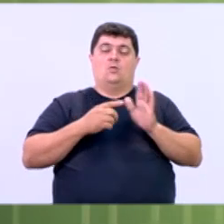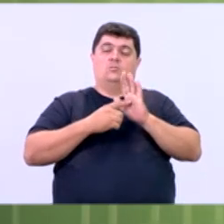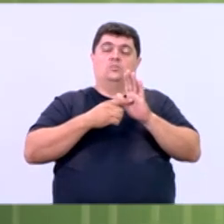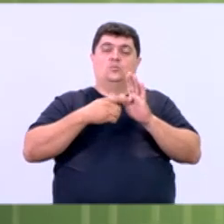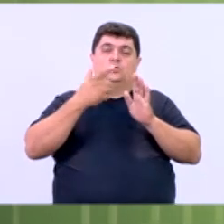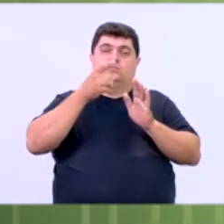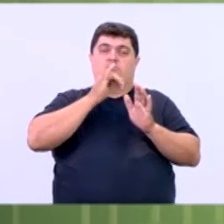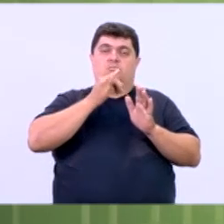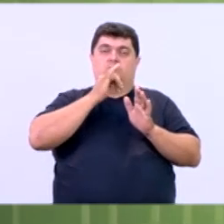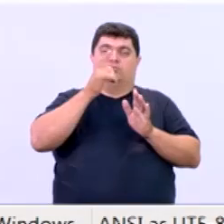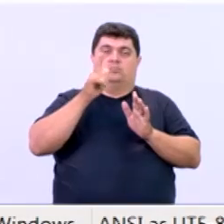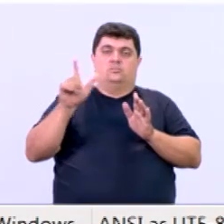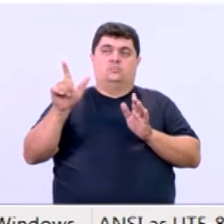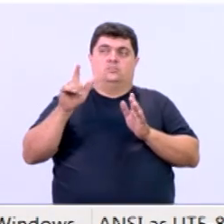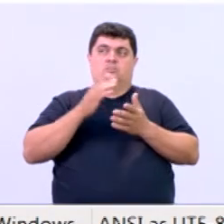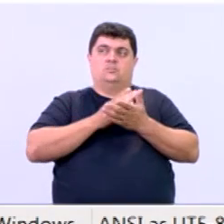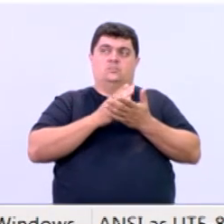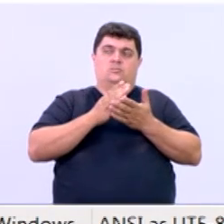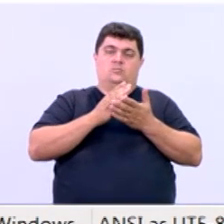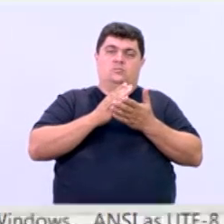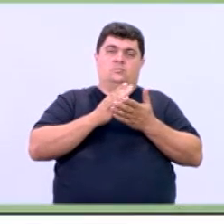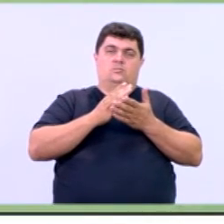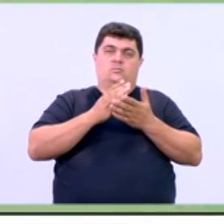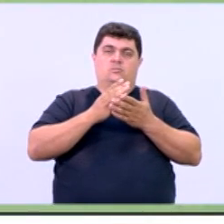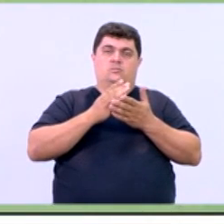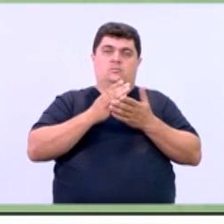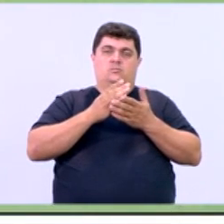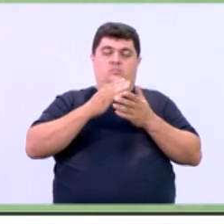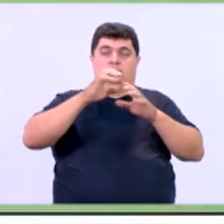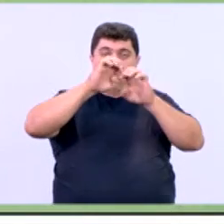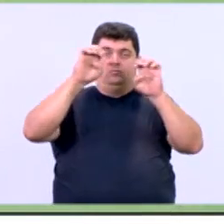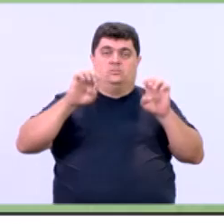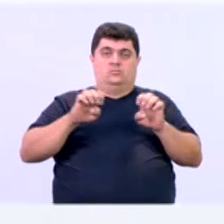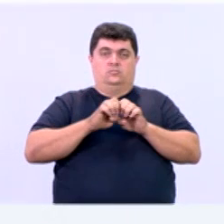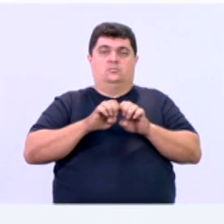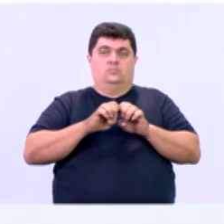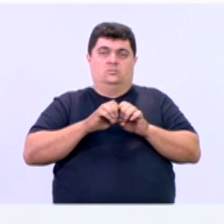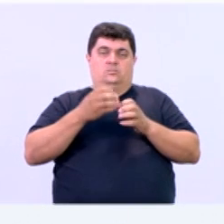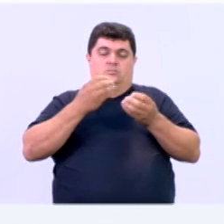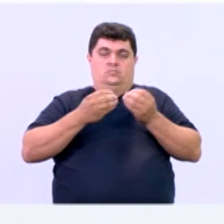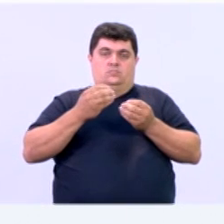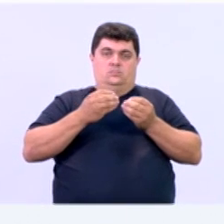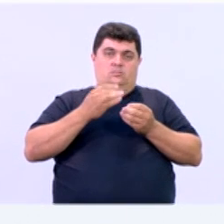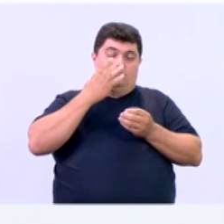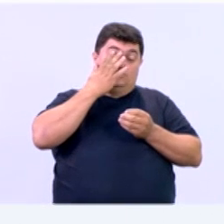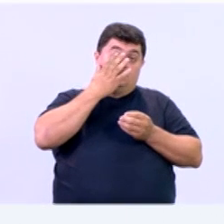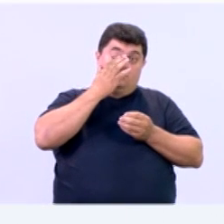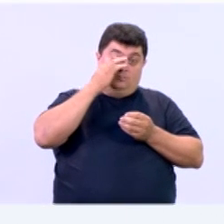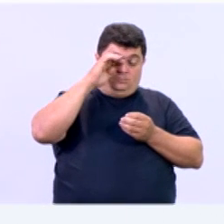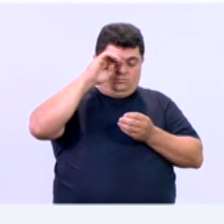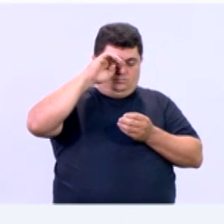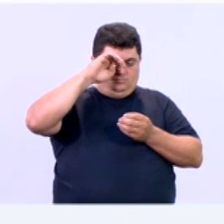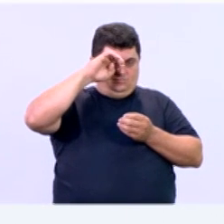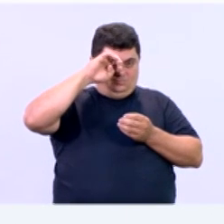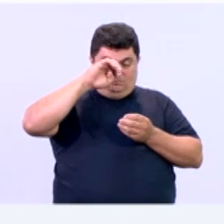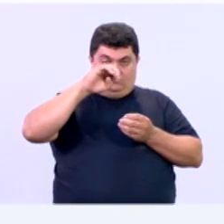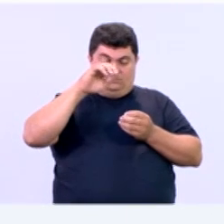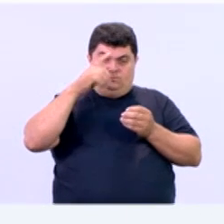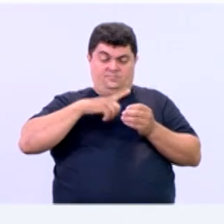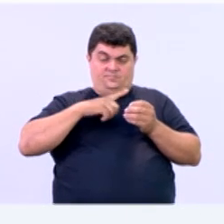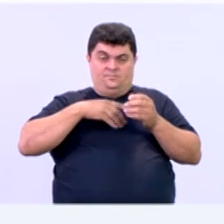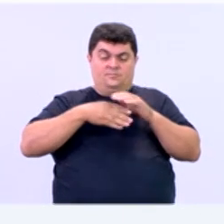aqui e eu vou começar mostrando a estrutura dele quando a gente acessa